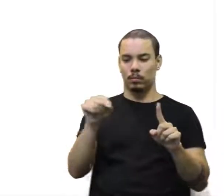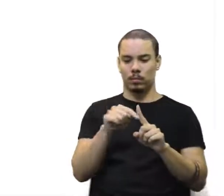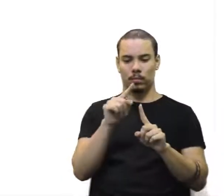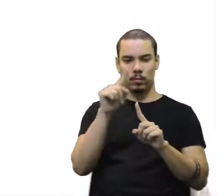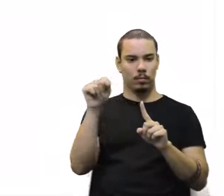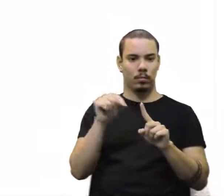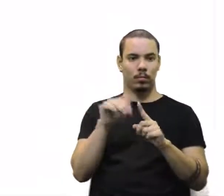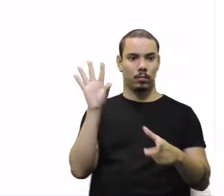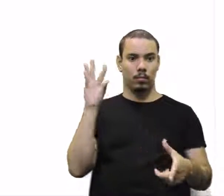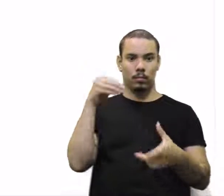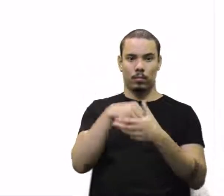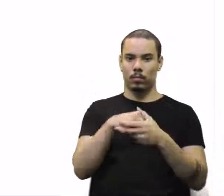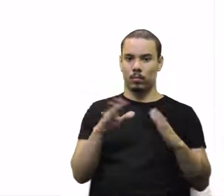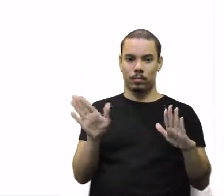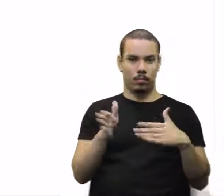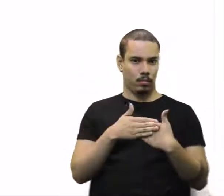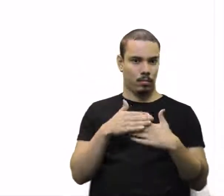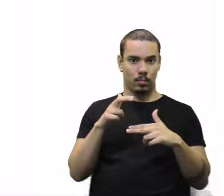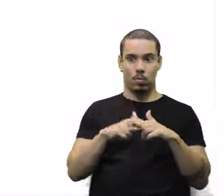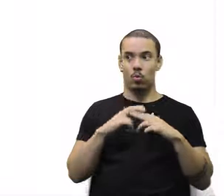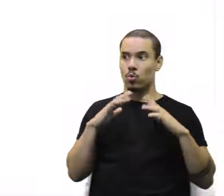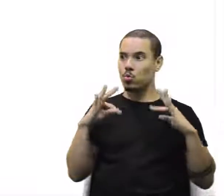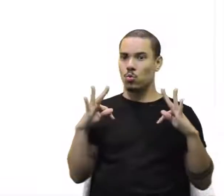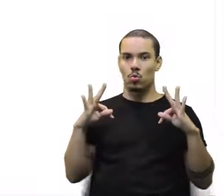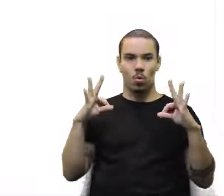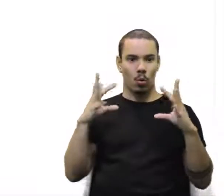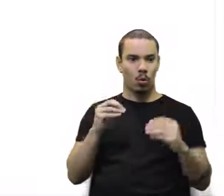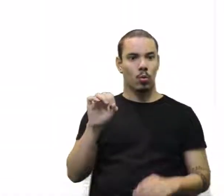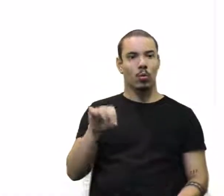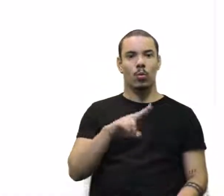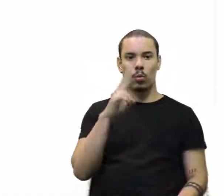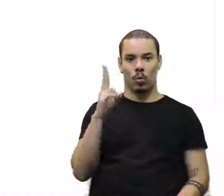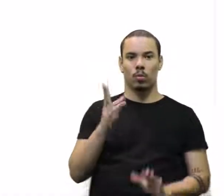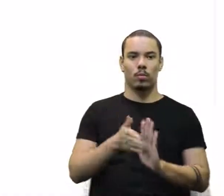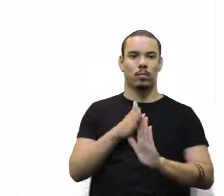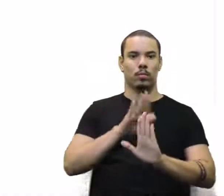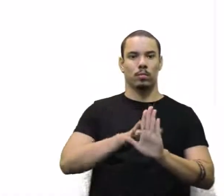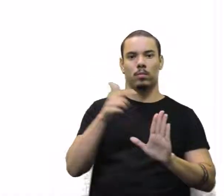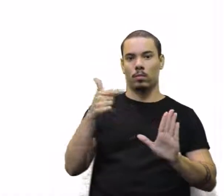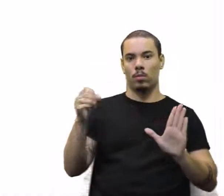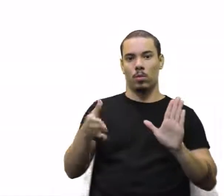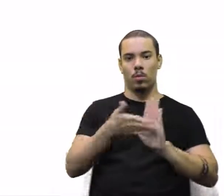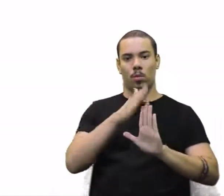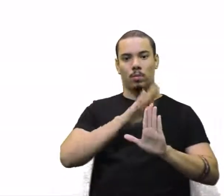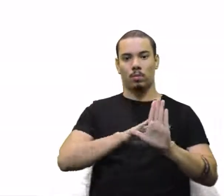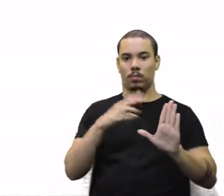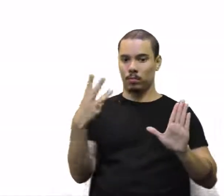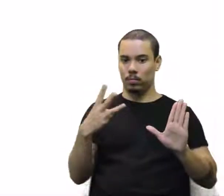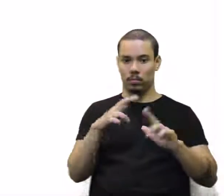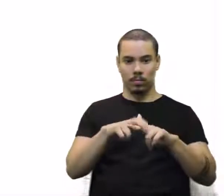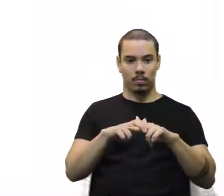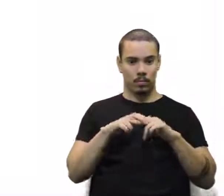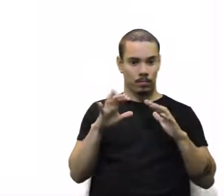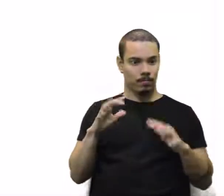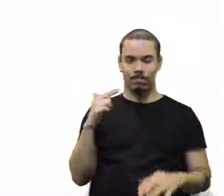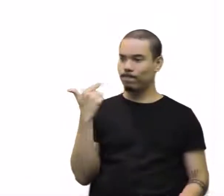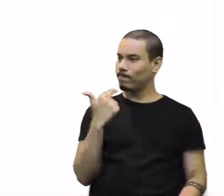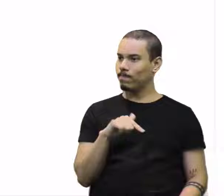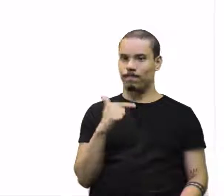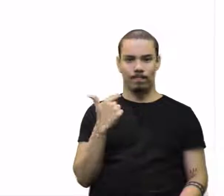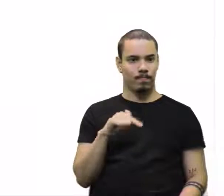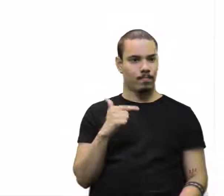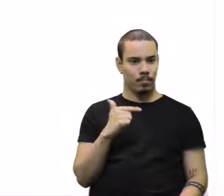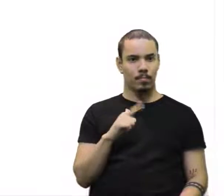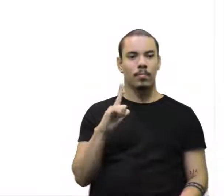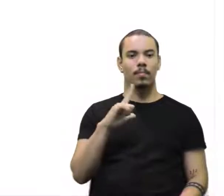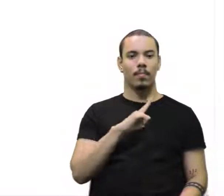dentro das cadeias fechadas. Então, são todos ou secundários ou terciários. Aqui nessas pontas nós não temos carbono, nós